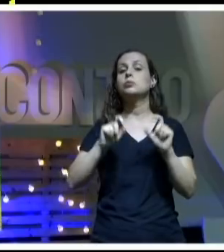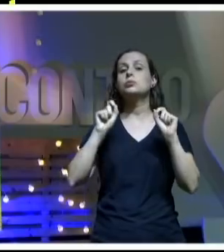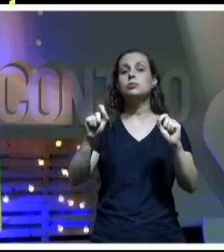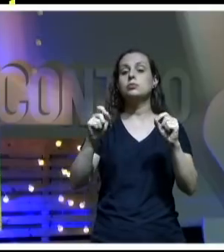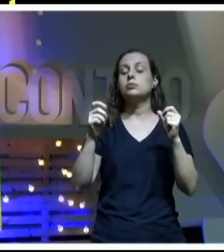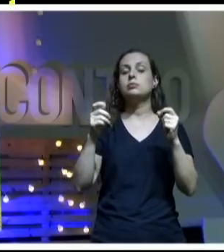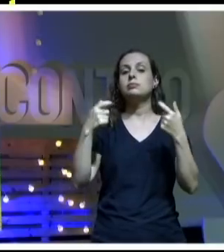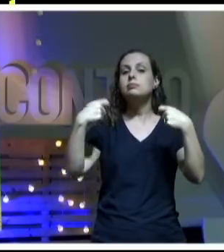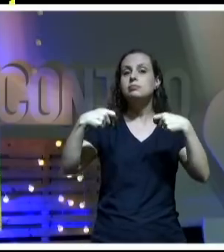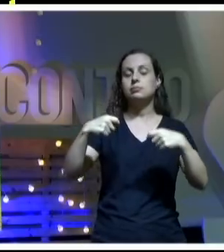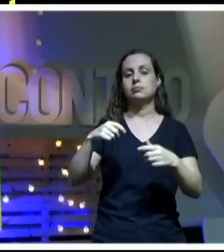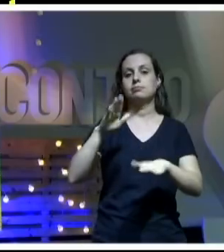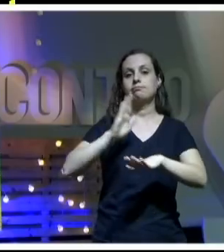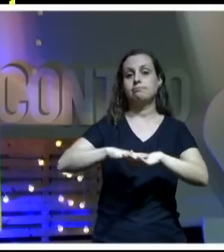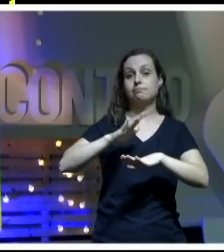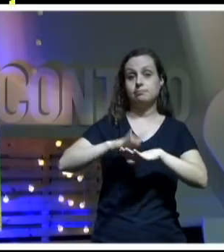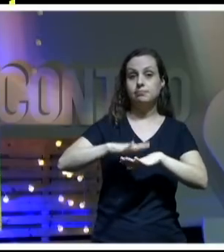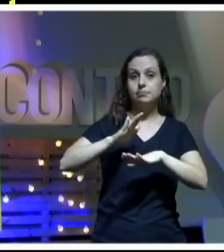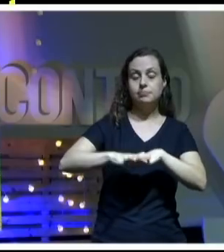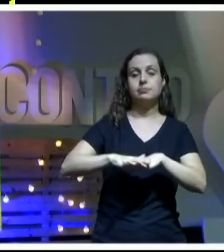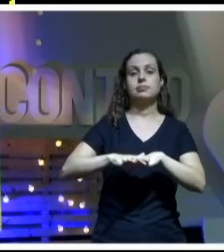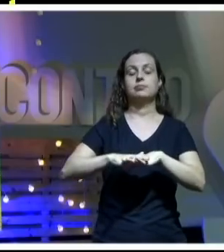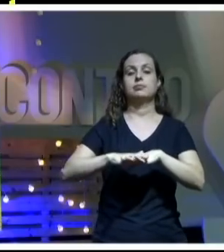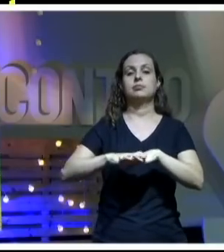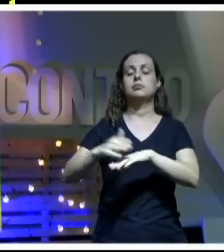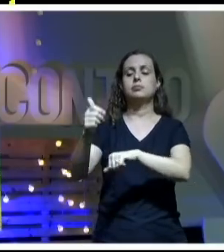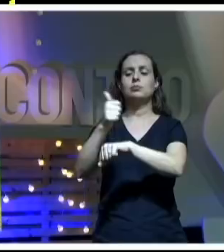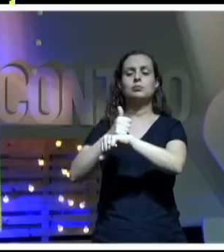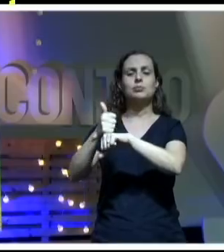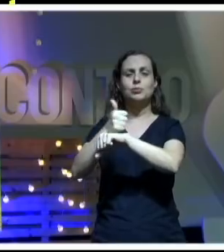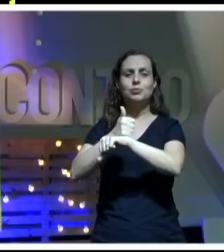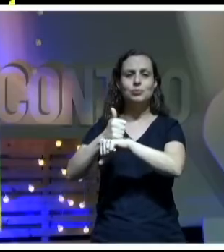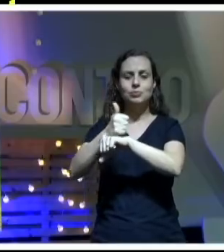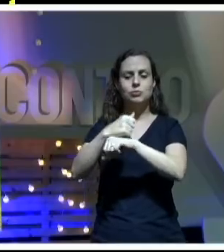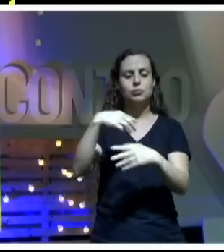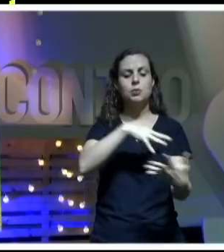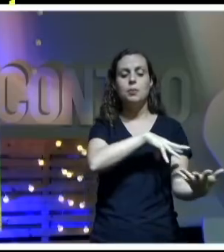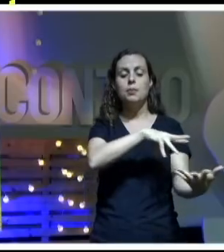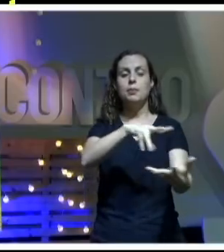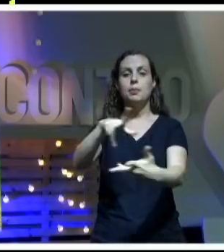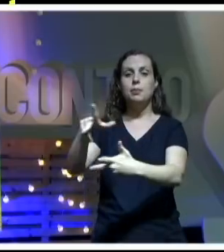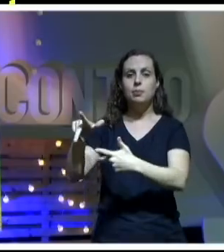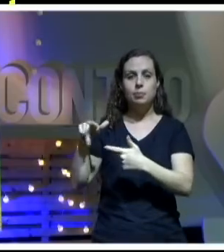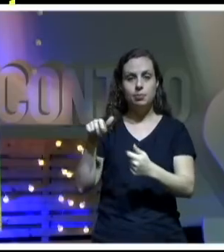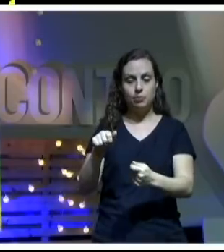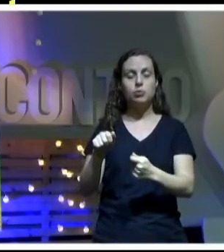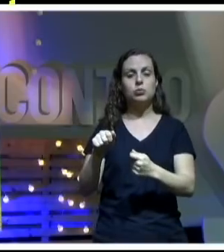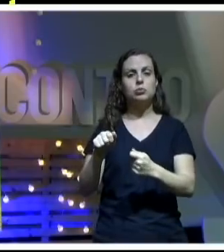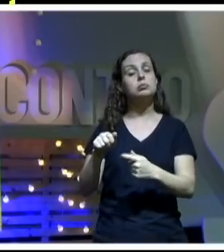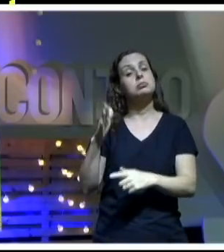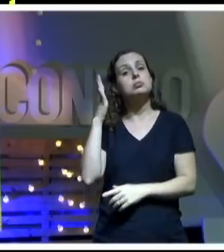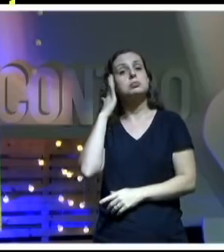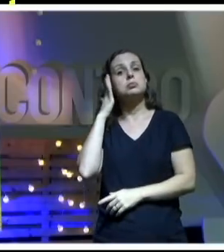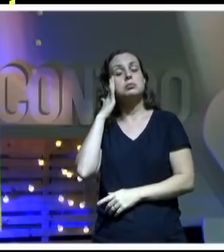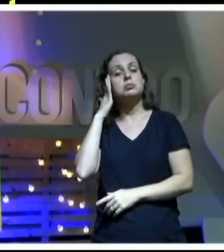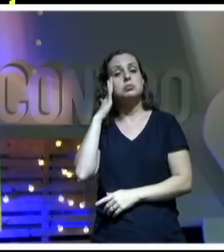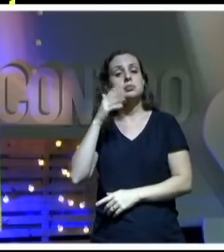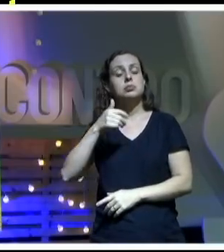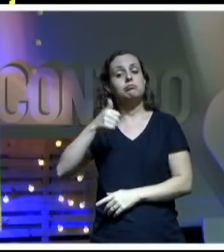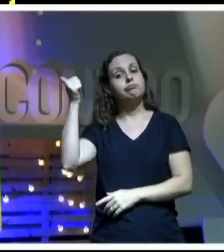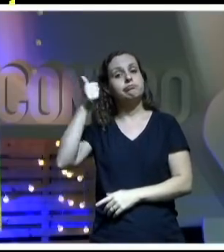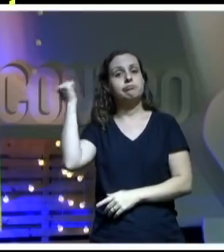fazer talvez de uma profissão no mundo moderno sofre de uma grande ausência de clareza sobre os requisitos básicos do seu